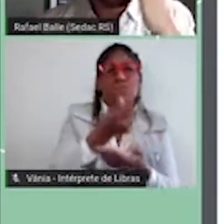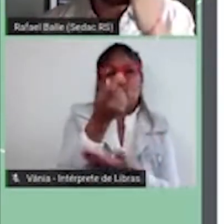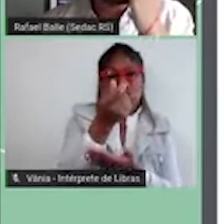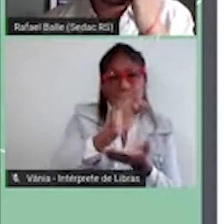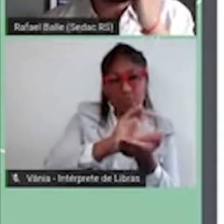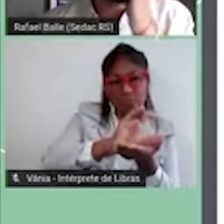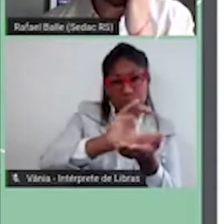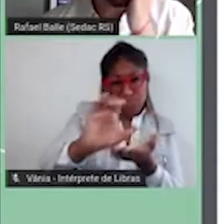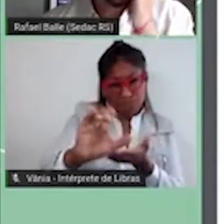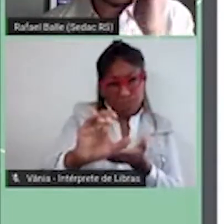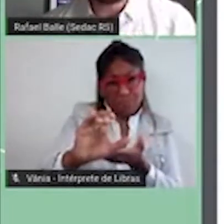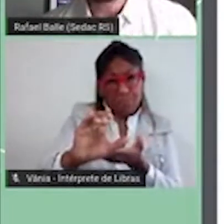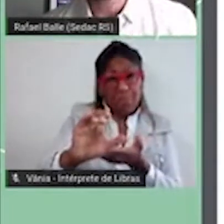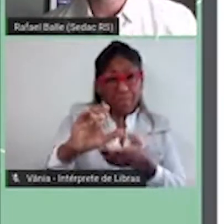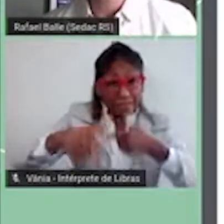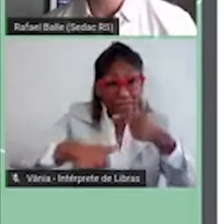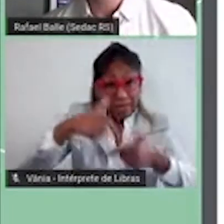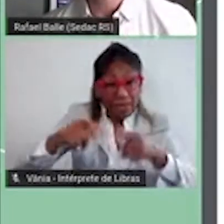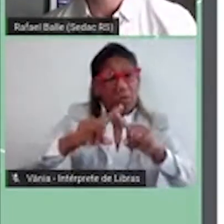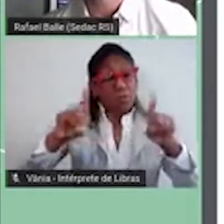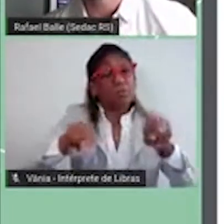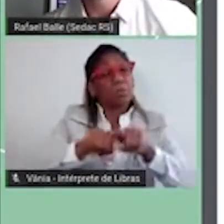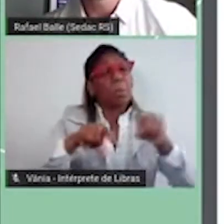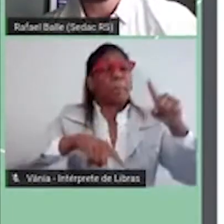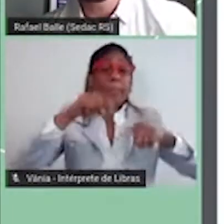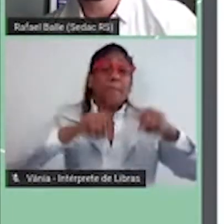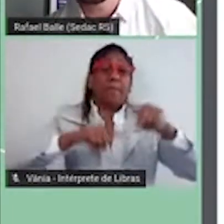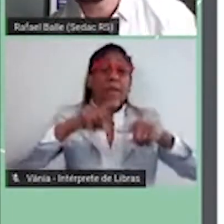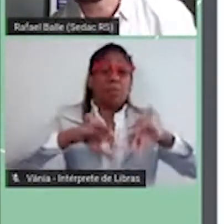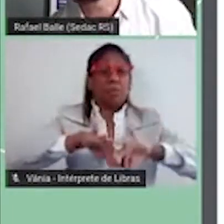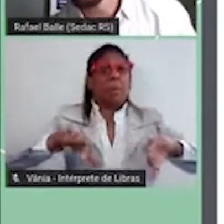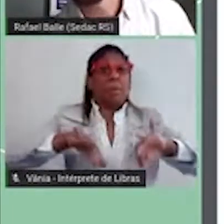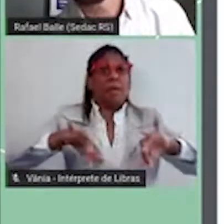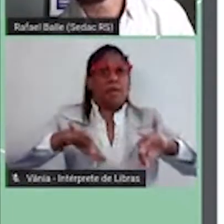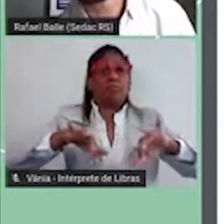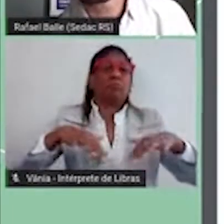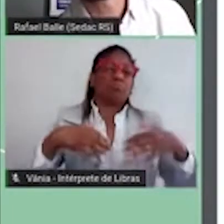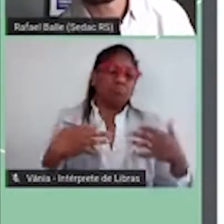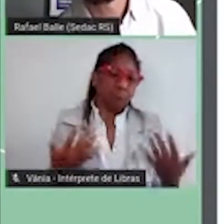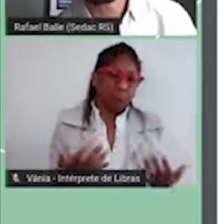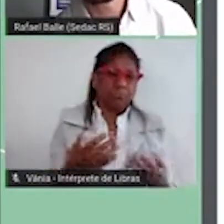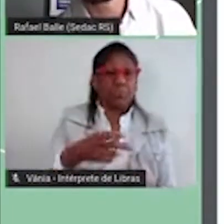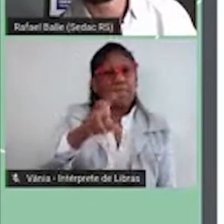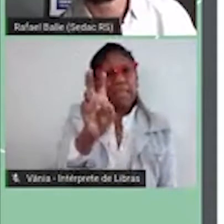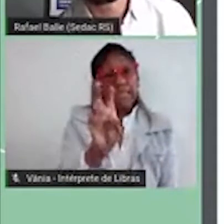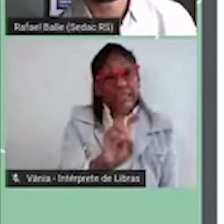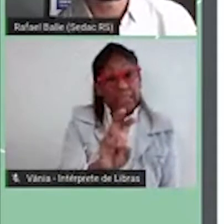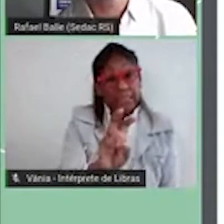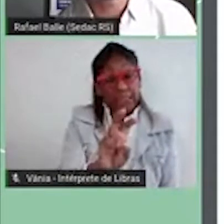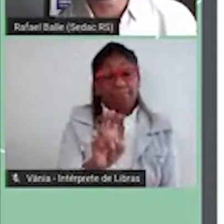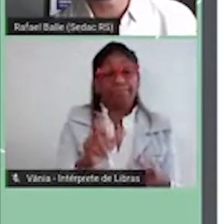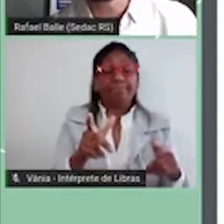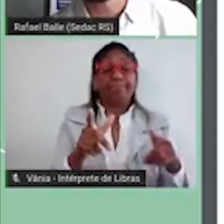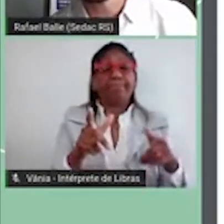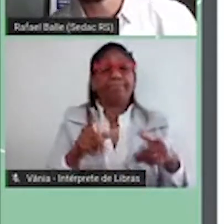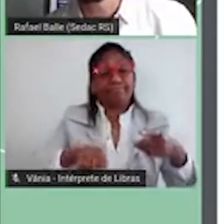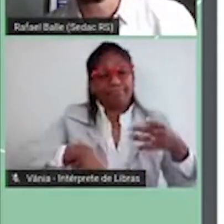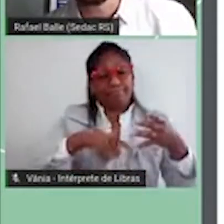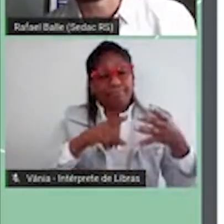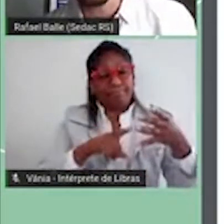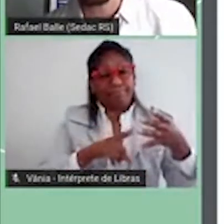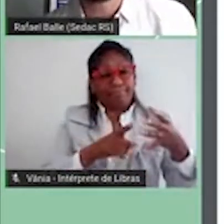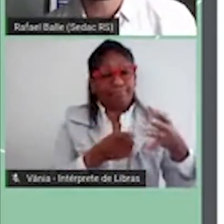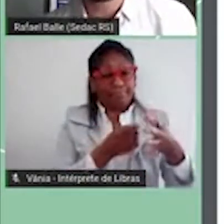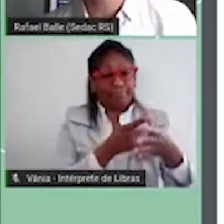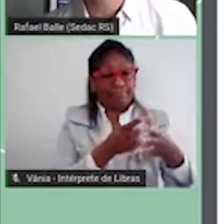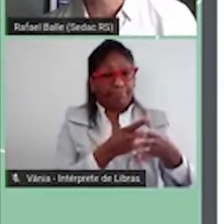a gente oferta um valor para que possam se estruturar. E uma quinta linha, por fim, mas não por isso é menos importante,